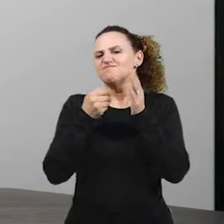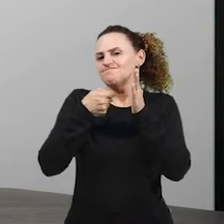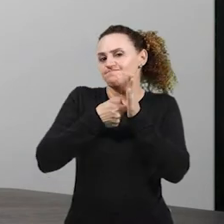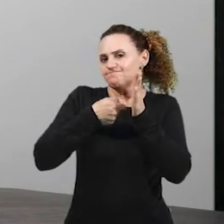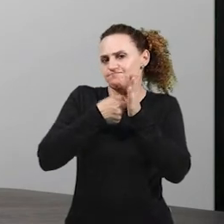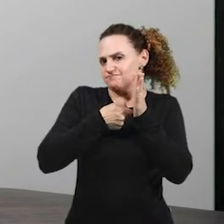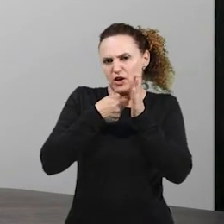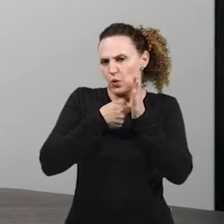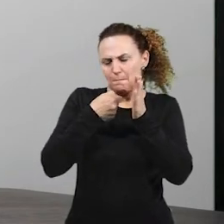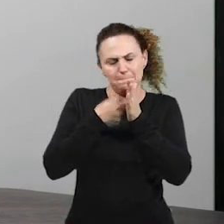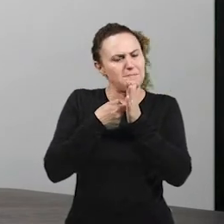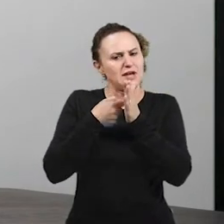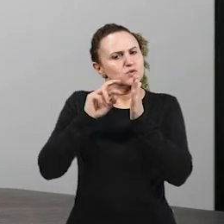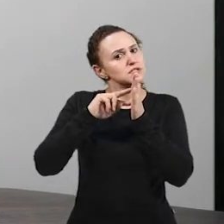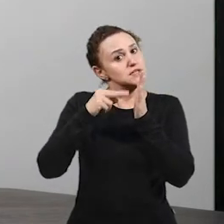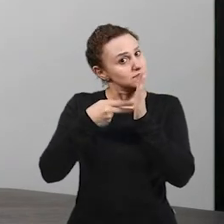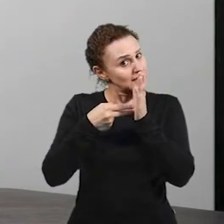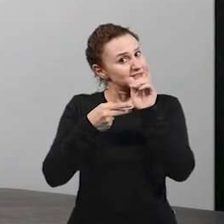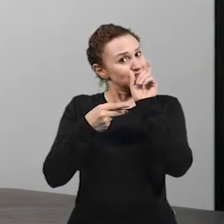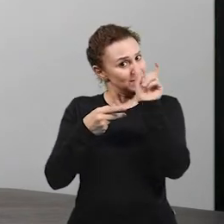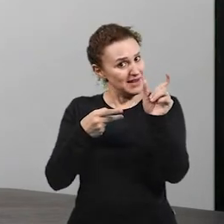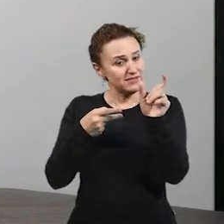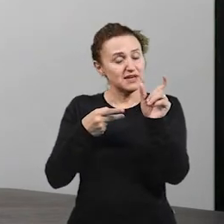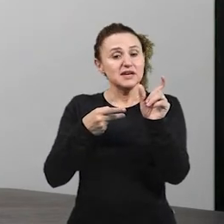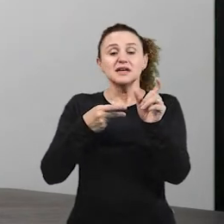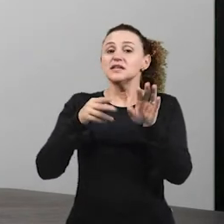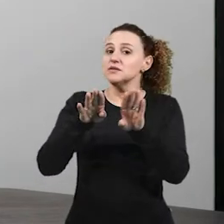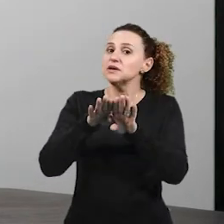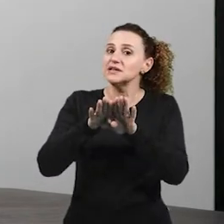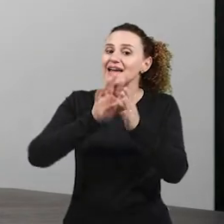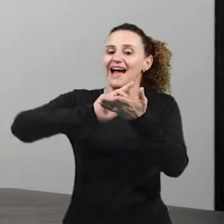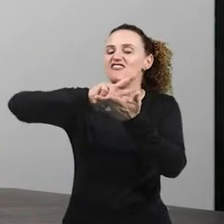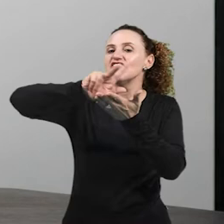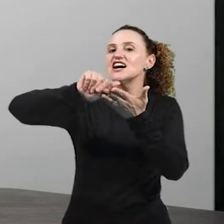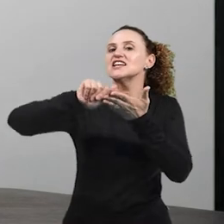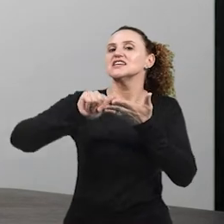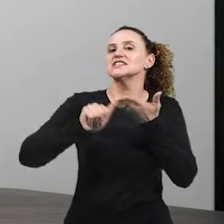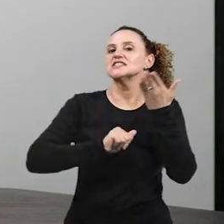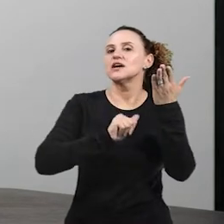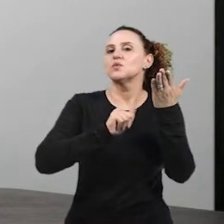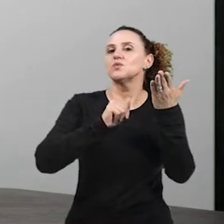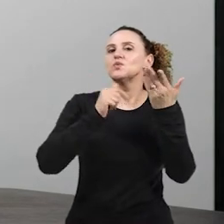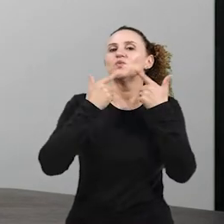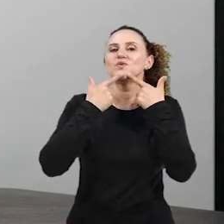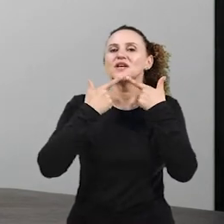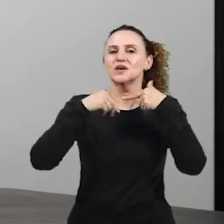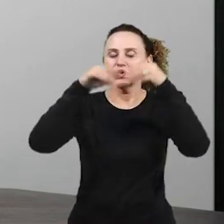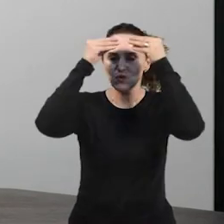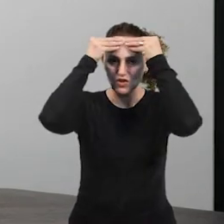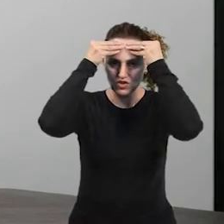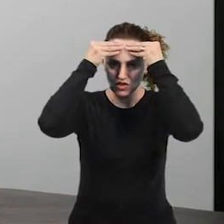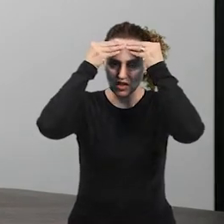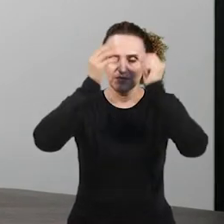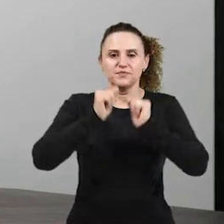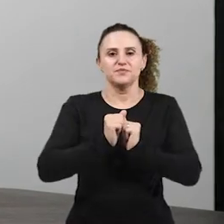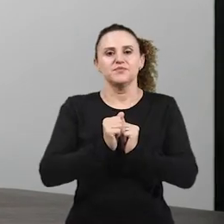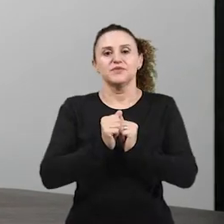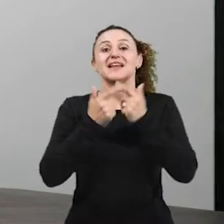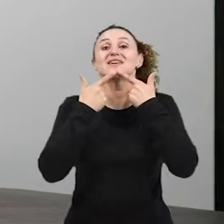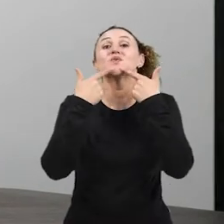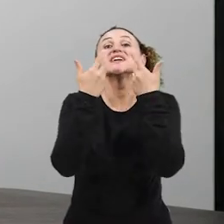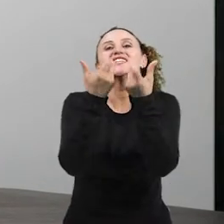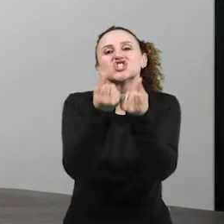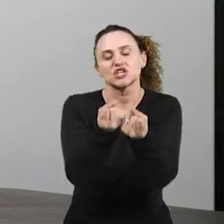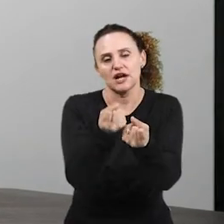significado dessa palavra E aí vai entrar na questão da avaliação linguística então quando eu falo leite e fala o leite que que a gente